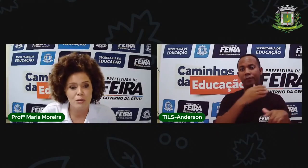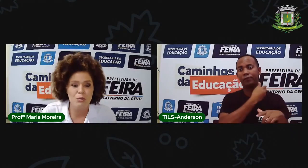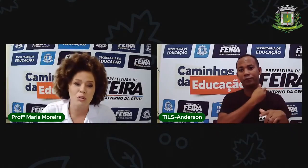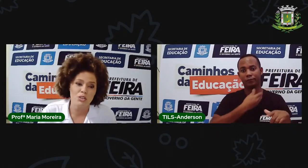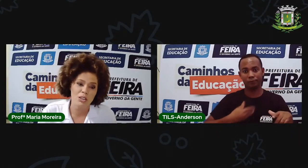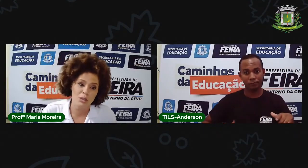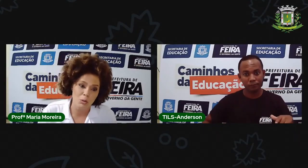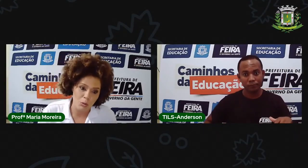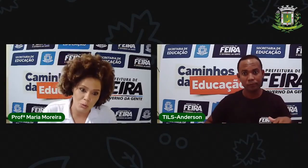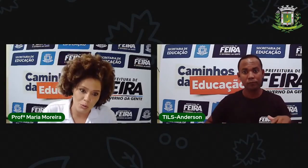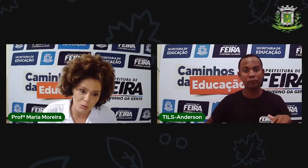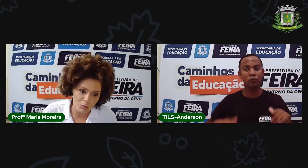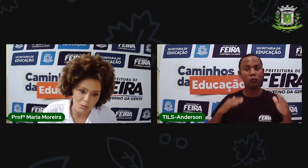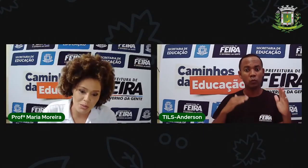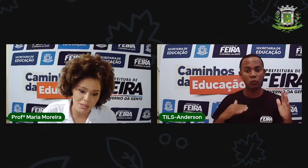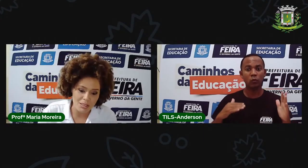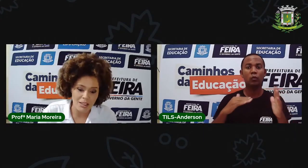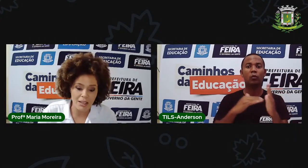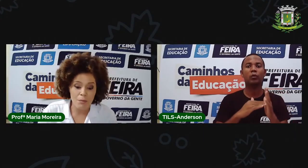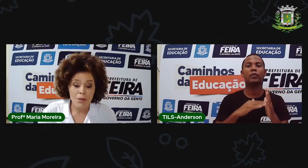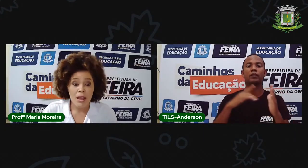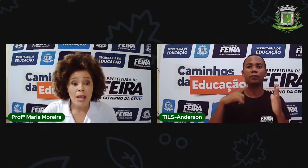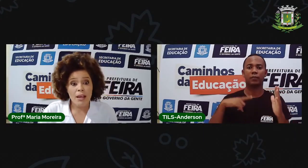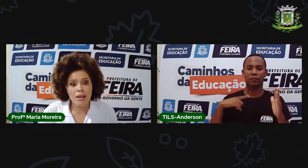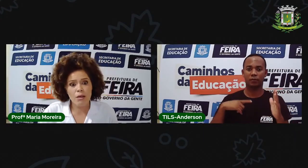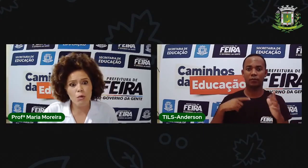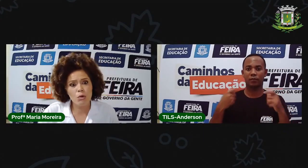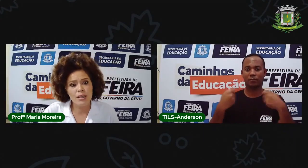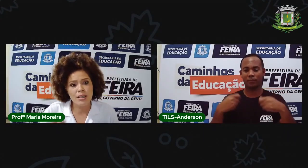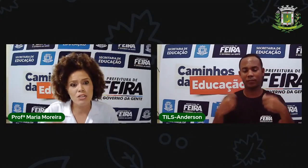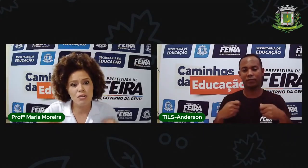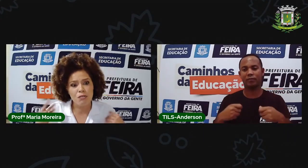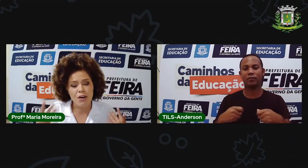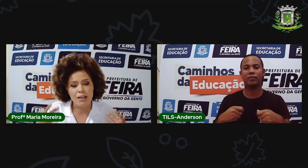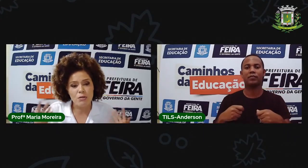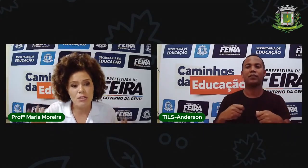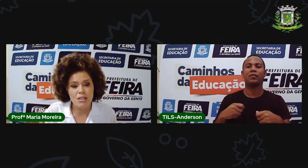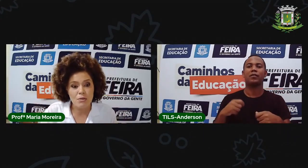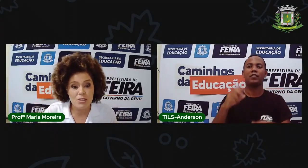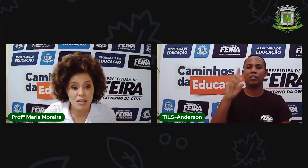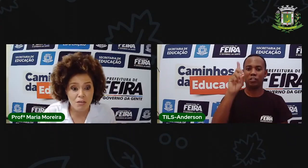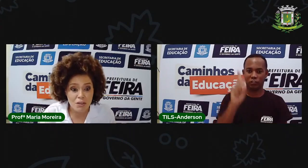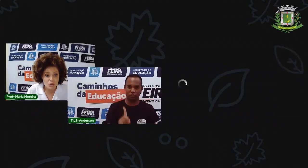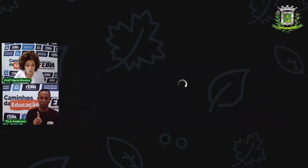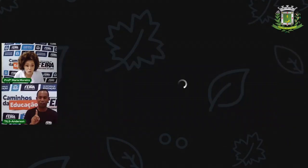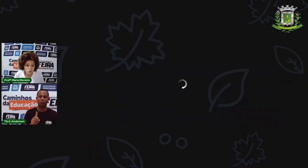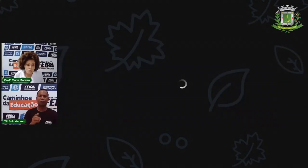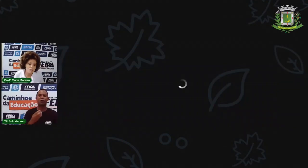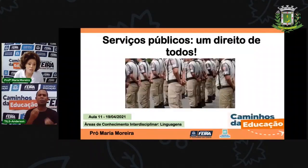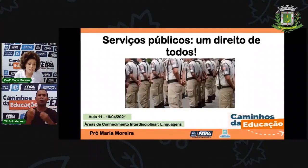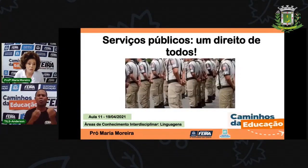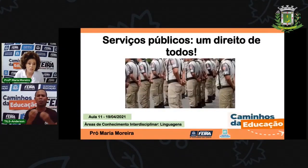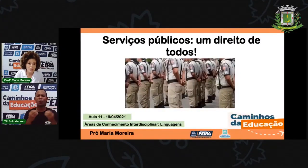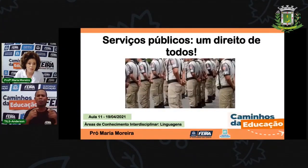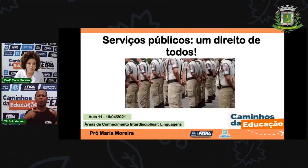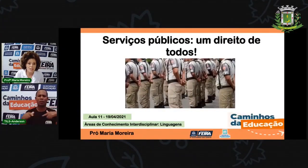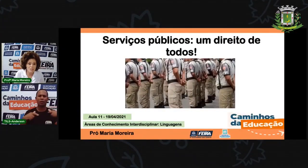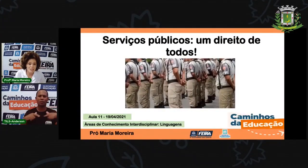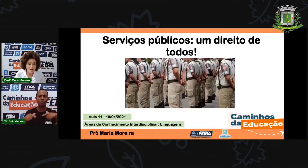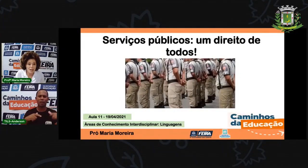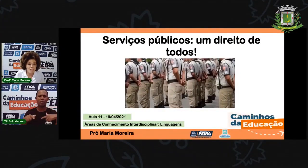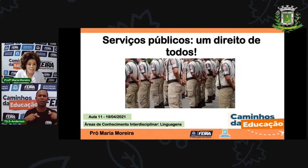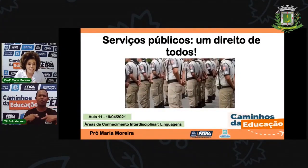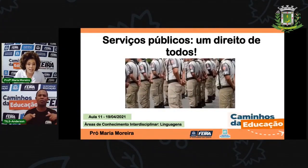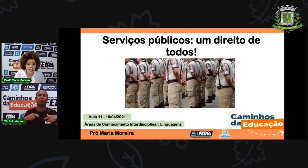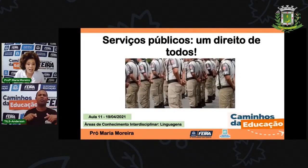direito de todos, né? E o que de fato são os serviços públicos? Então, o tema